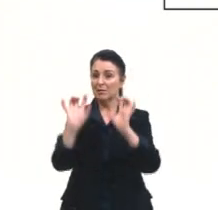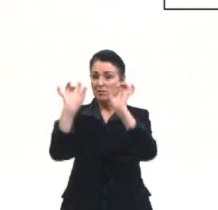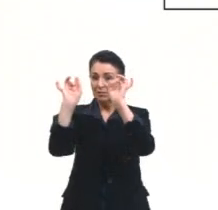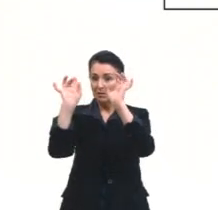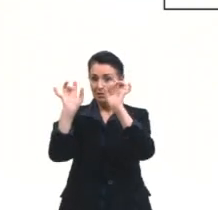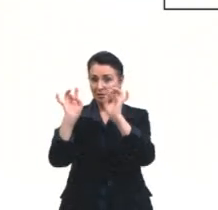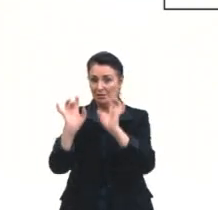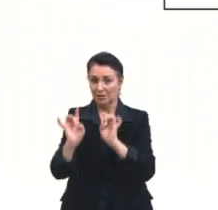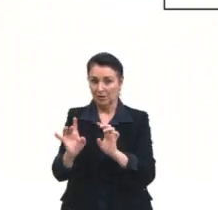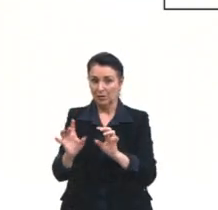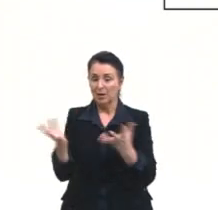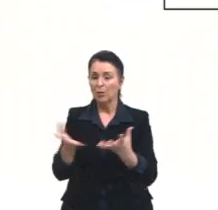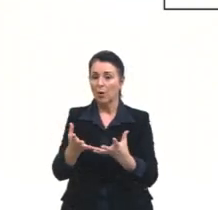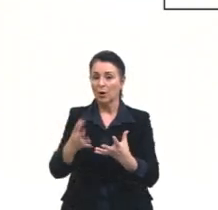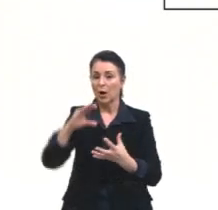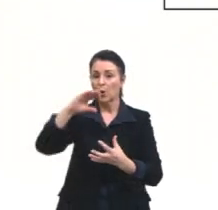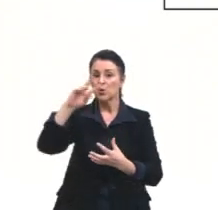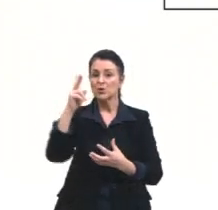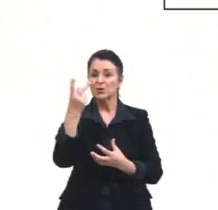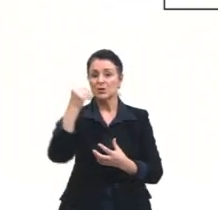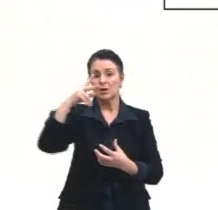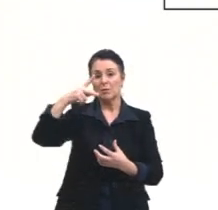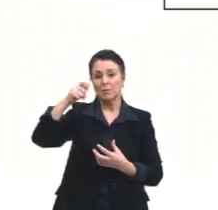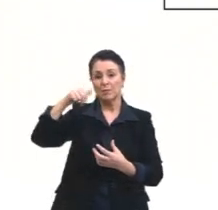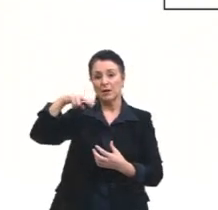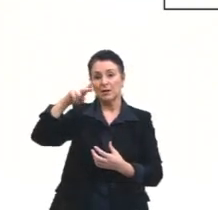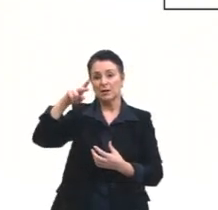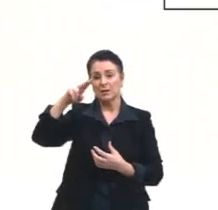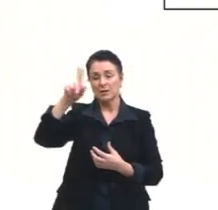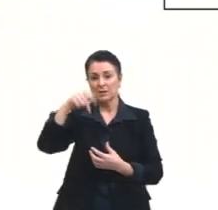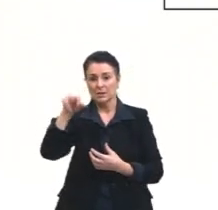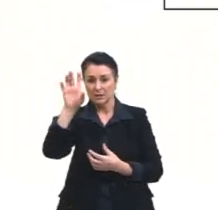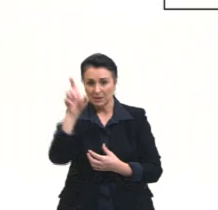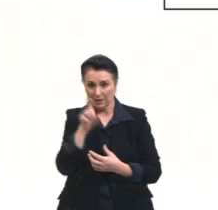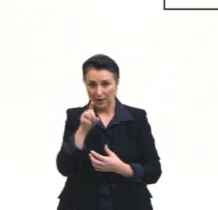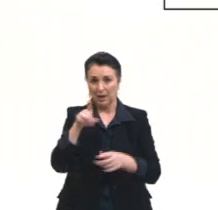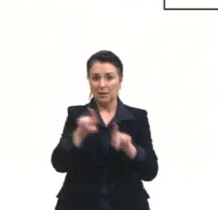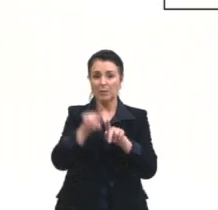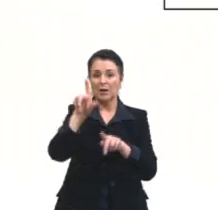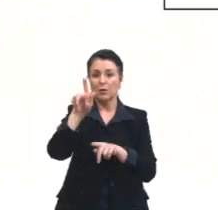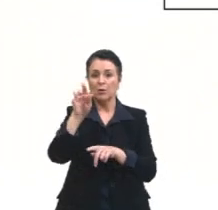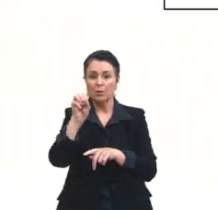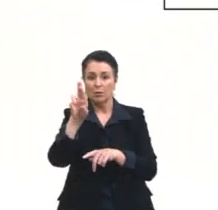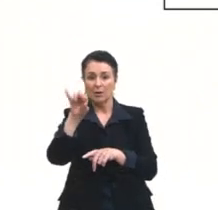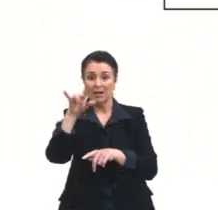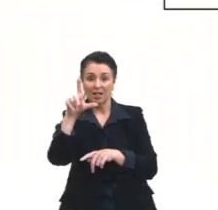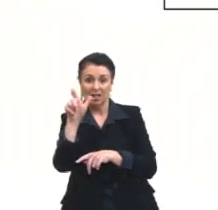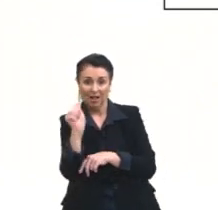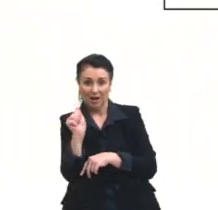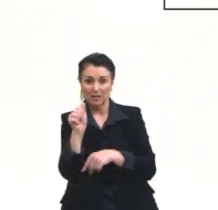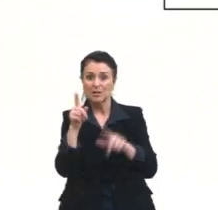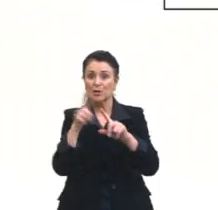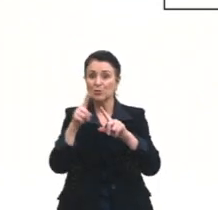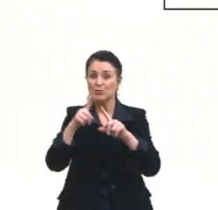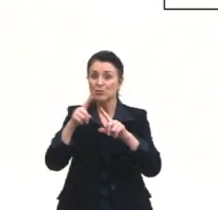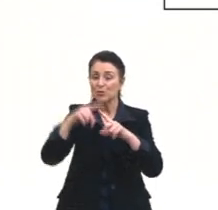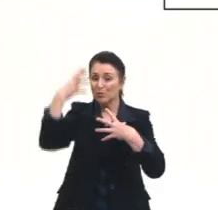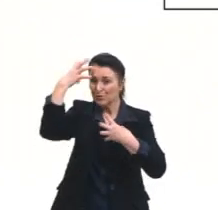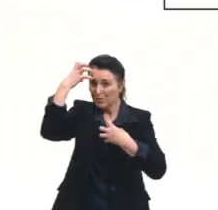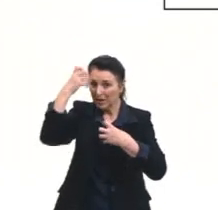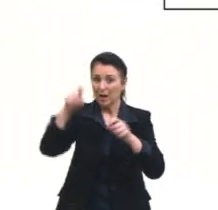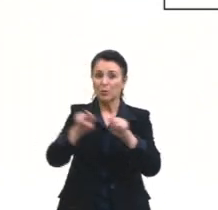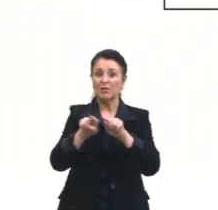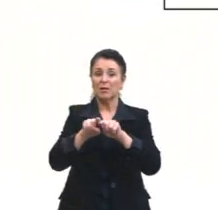e os chimpanzés do gênero Pan Gorillaz no gênero gorilas e orangotangos